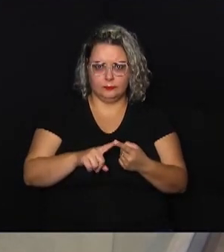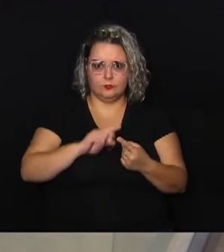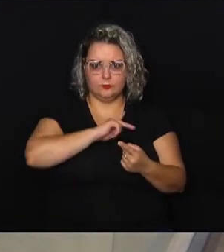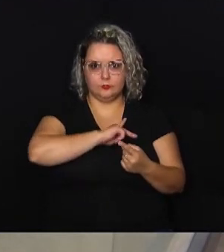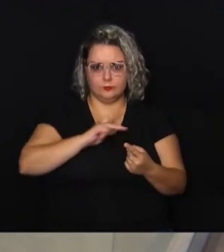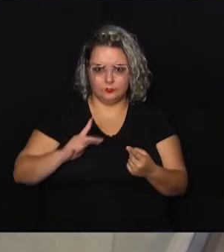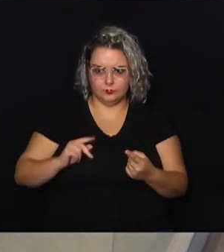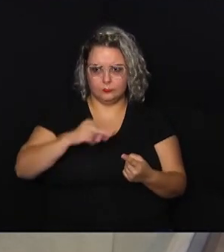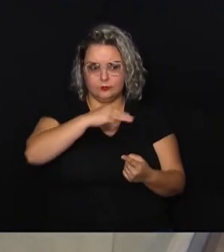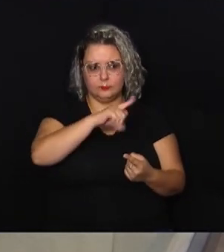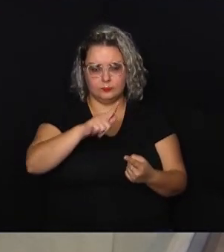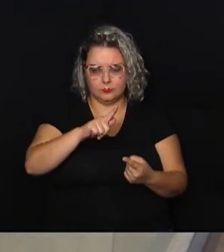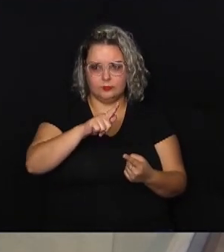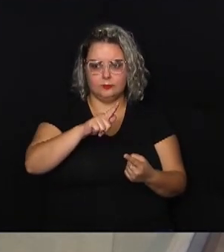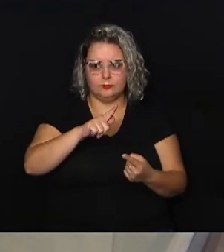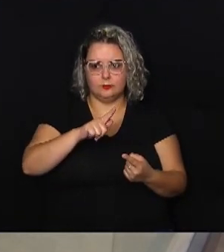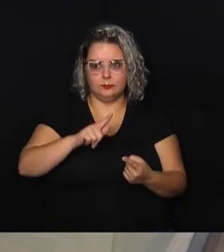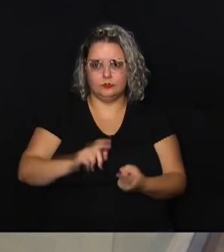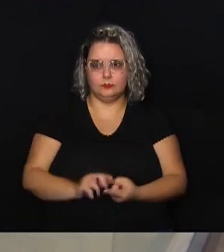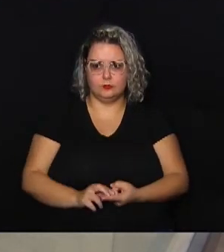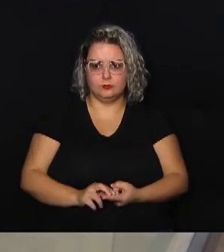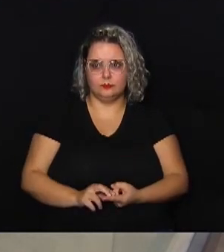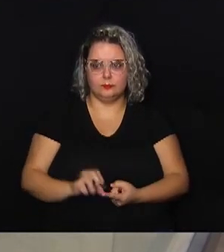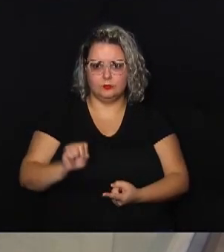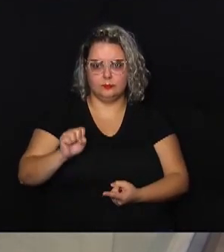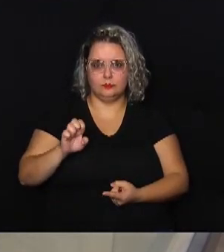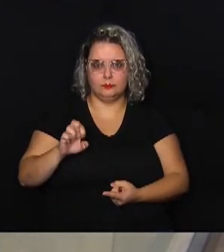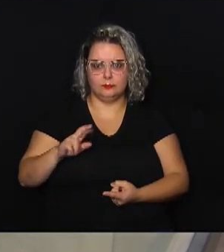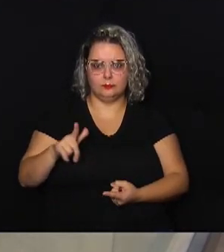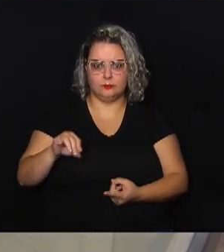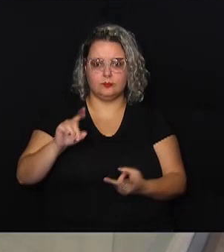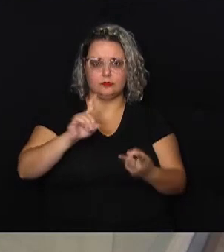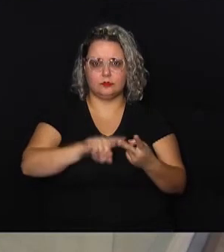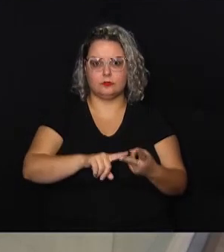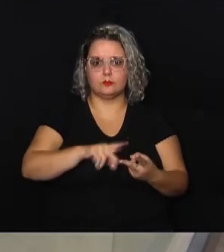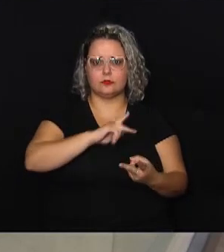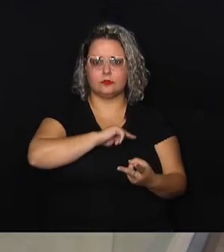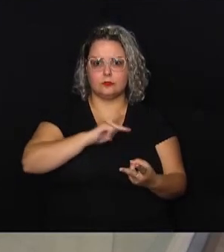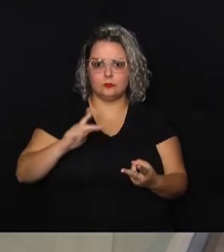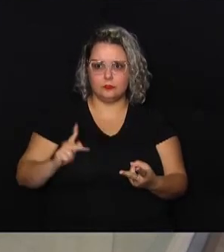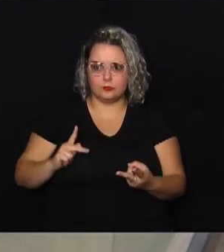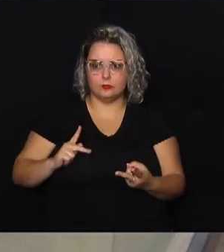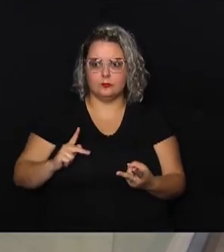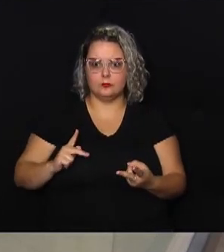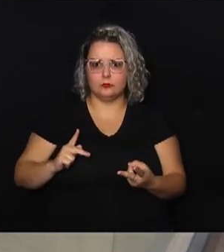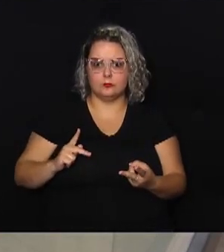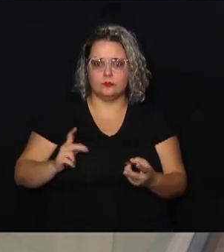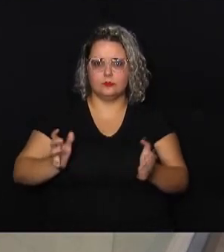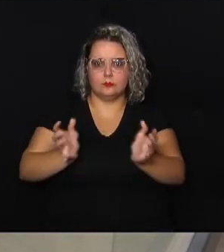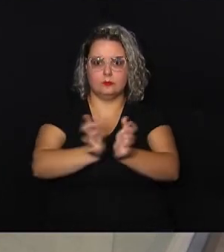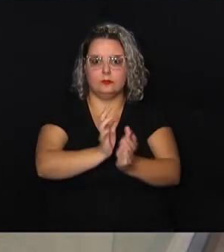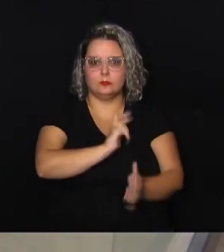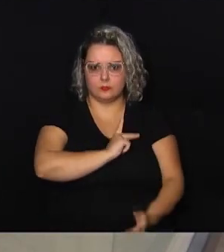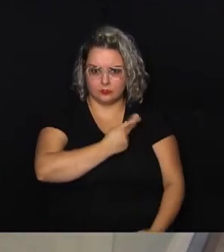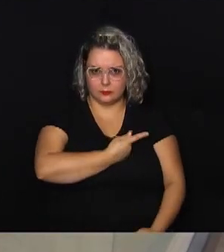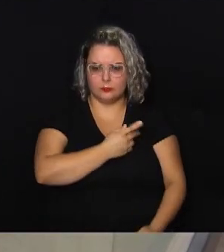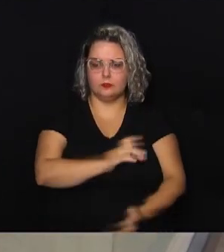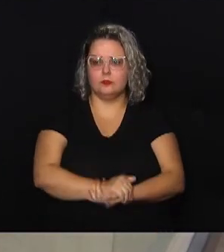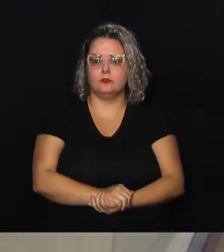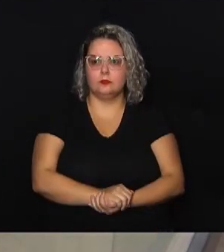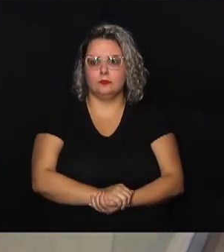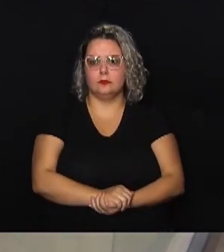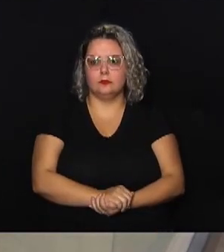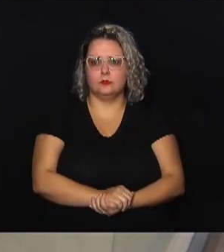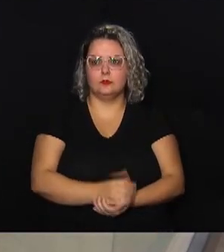do Hospital Mário Gato, Sérgio Bisogni, e a outra para o presidente da comissão, Paulo Haddad. Vou começar